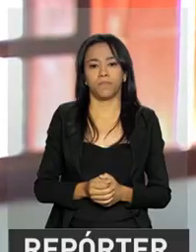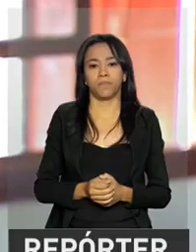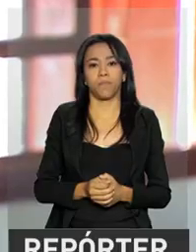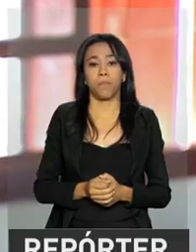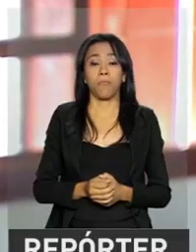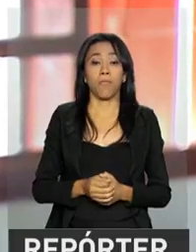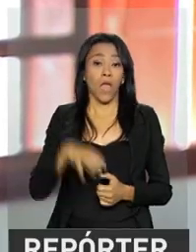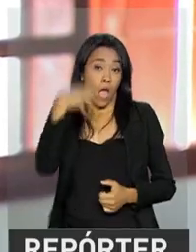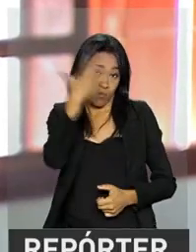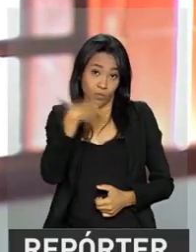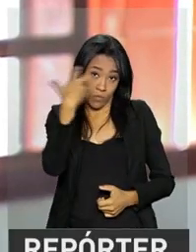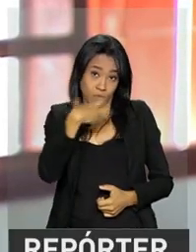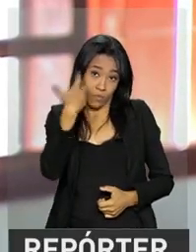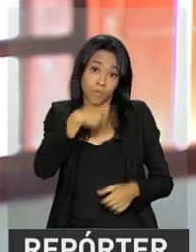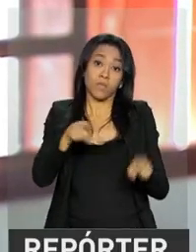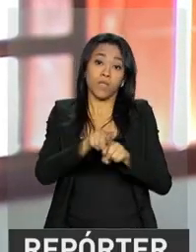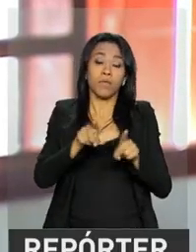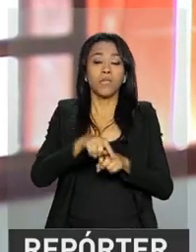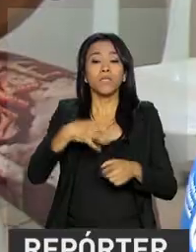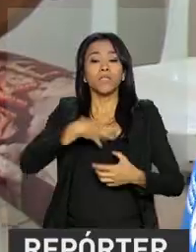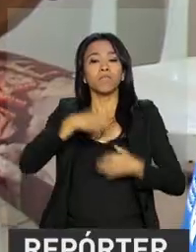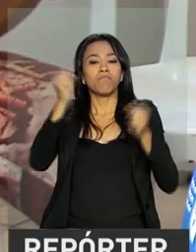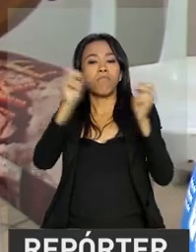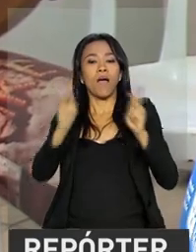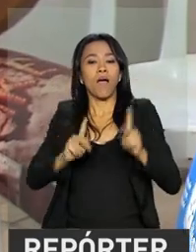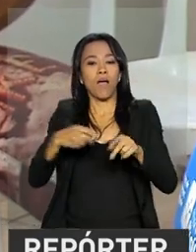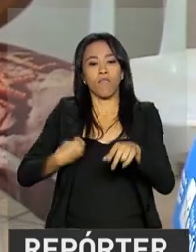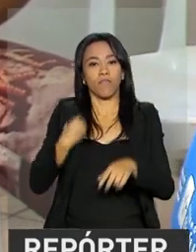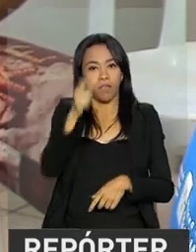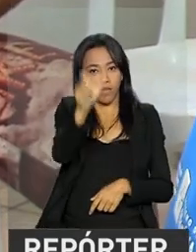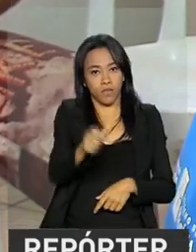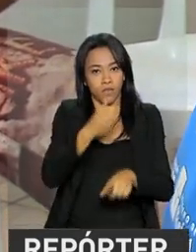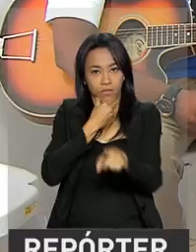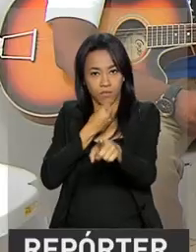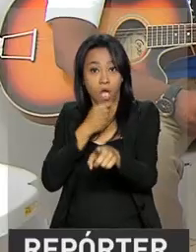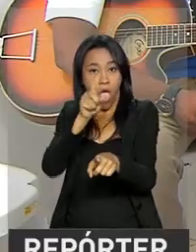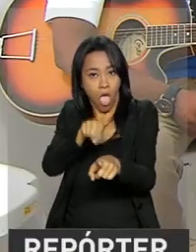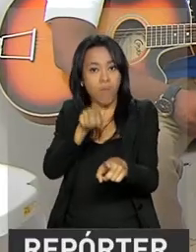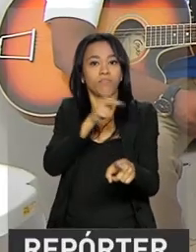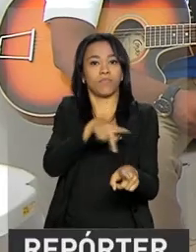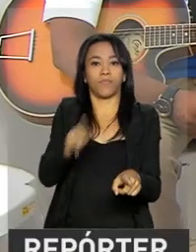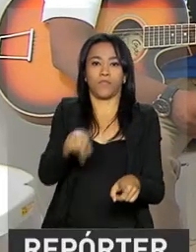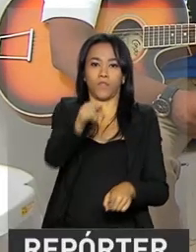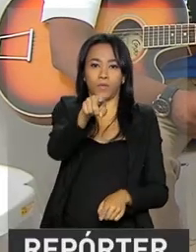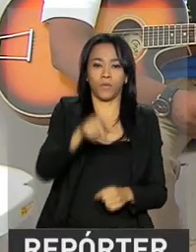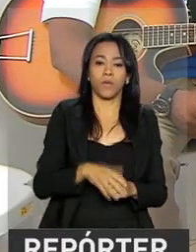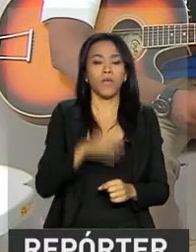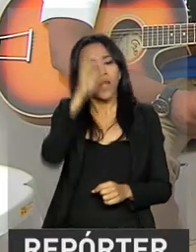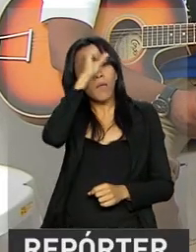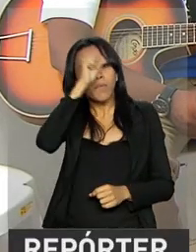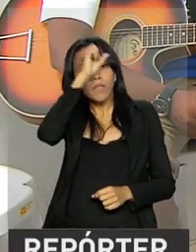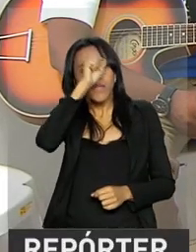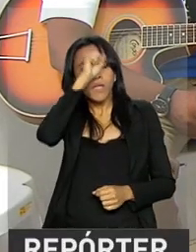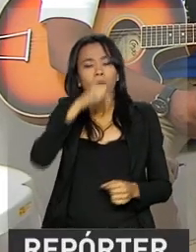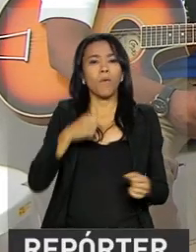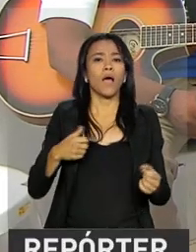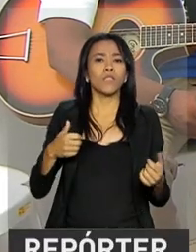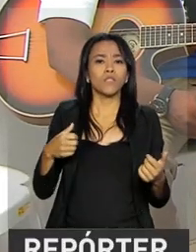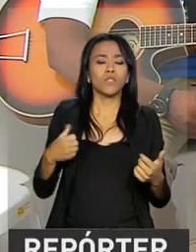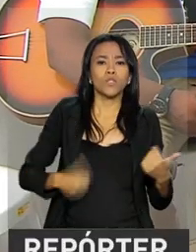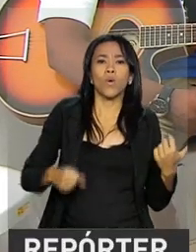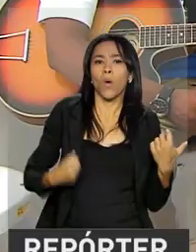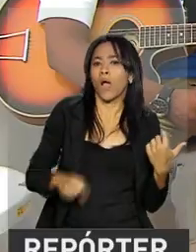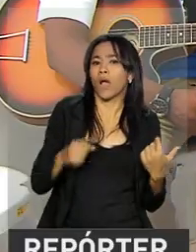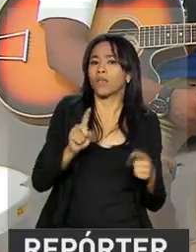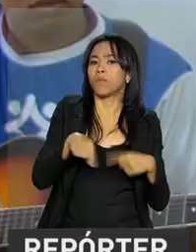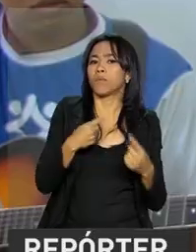A música também trouxe paz para Gabriel. Ele, que hoje é professor, conta que resolveu aprender a tocar um instrumento depois